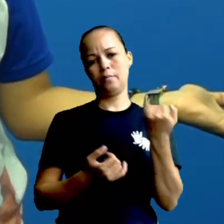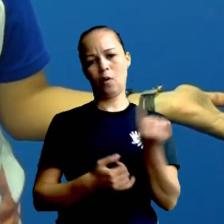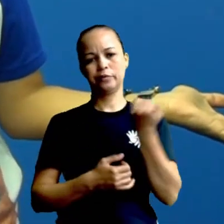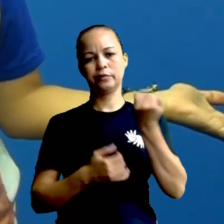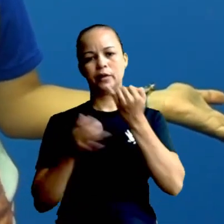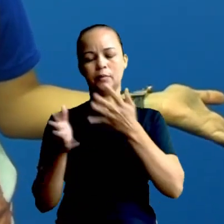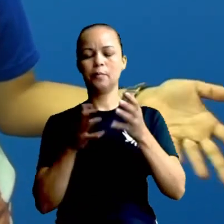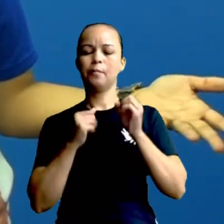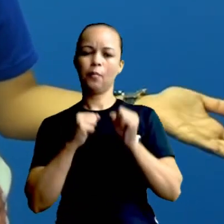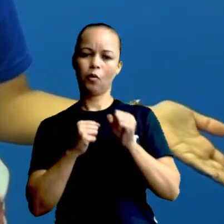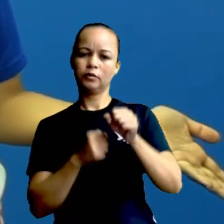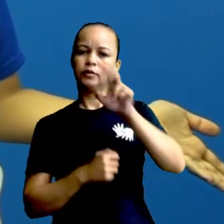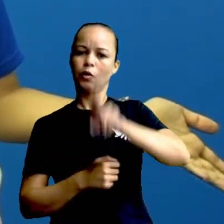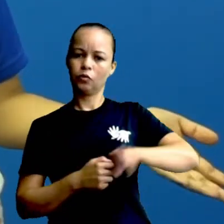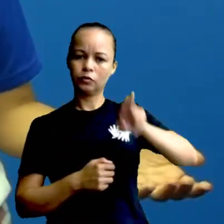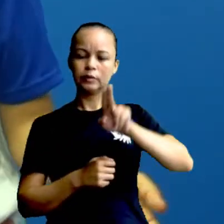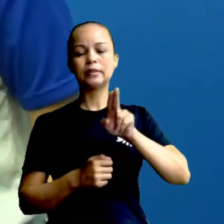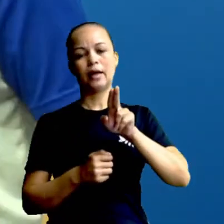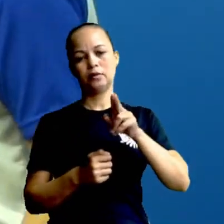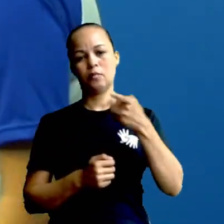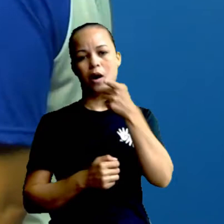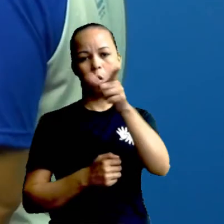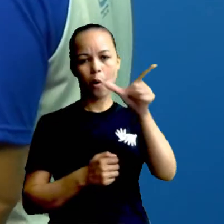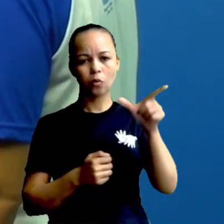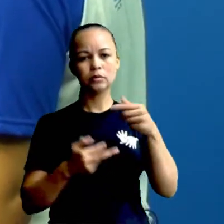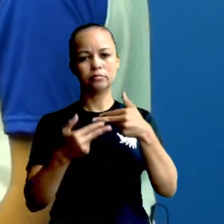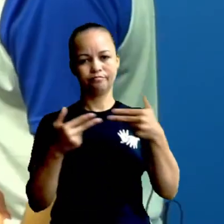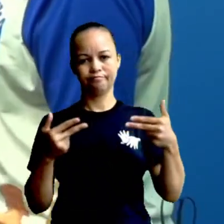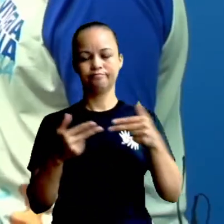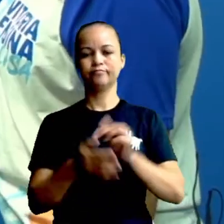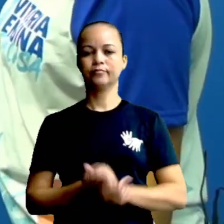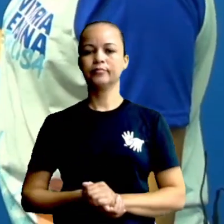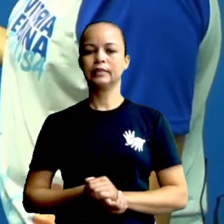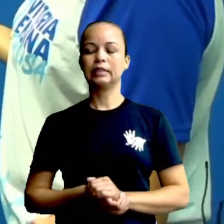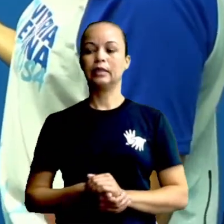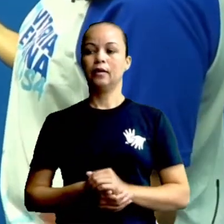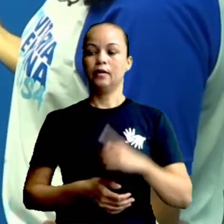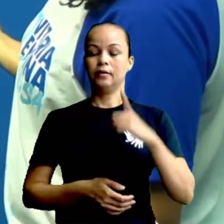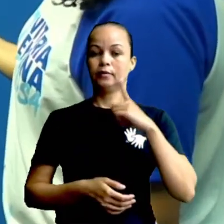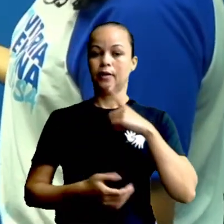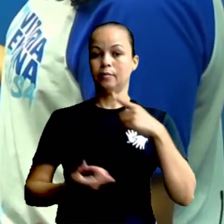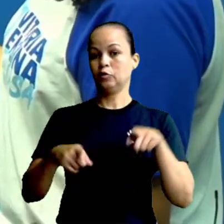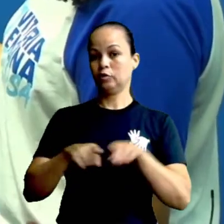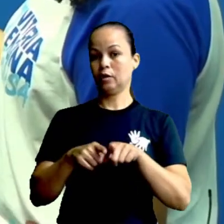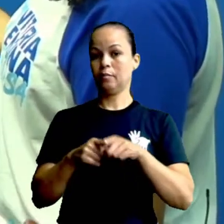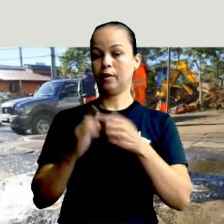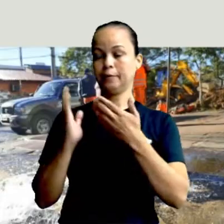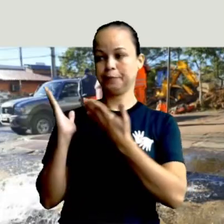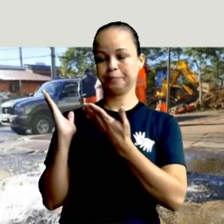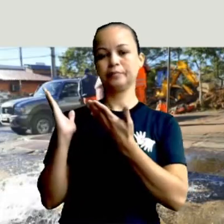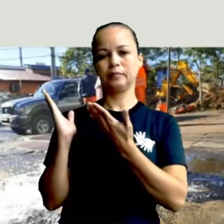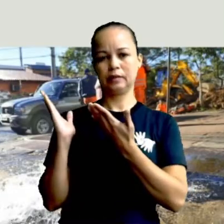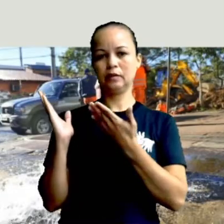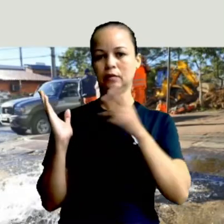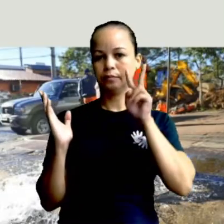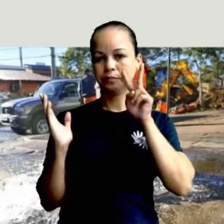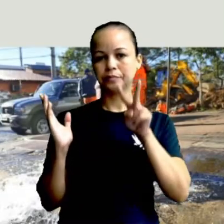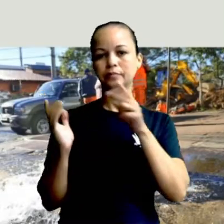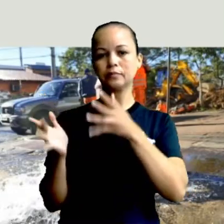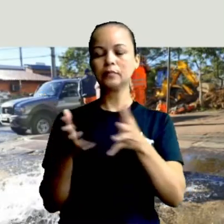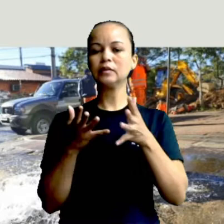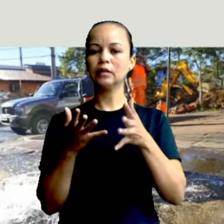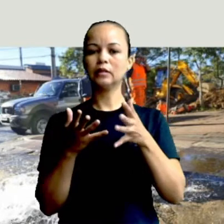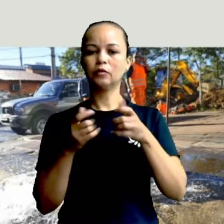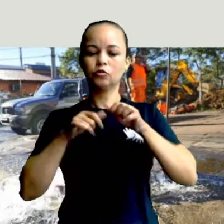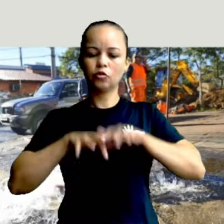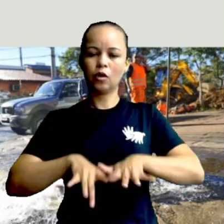utilizada para outra coisa, para outro fim, né? E aqui também nós temos, ó, estão vendo o hidrame aí